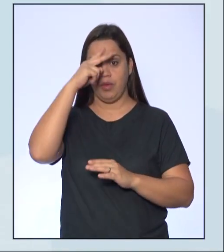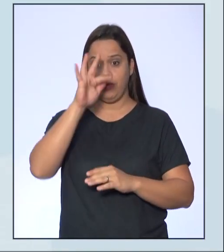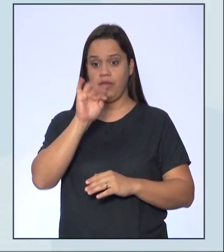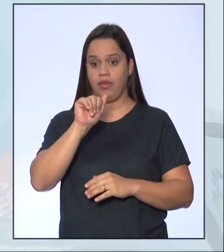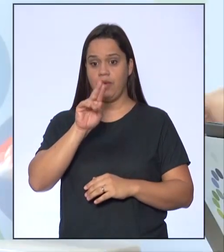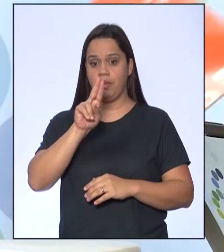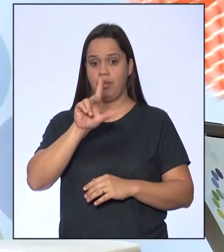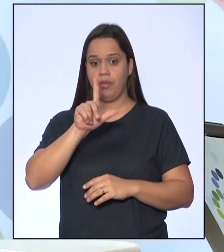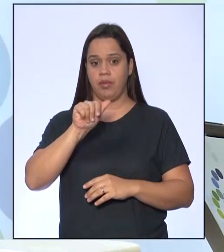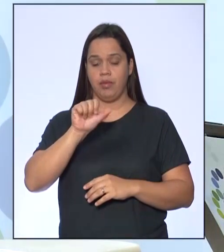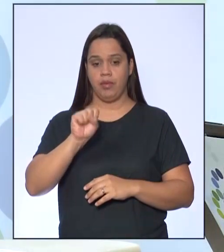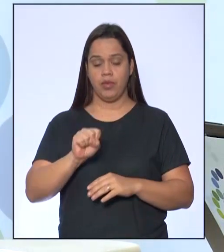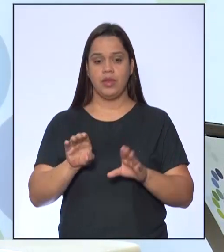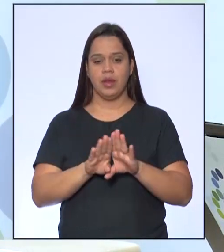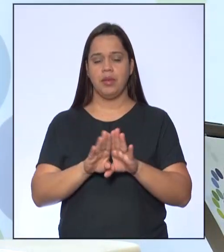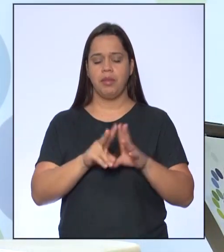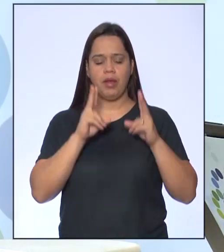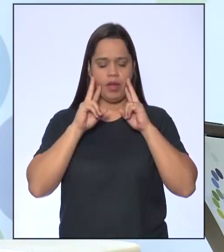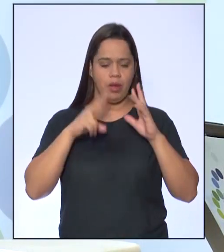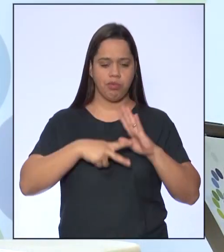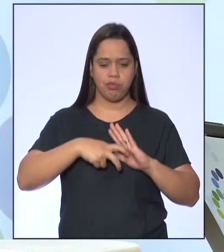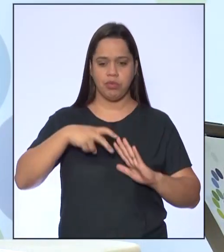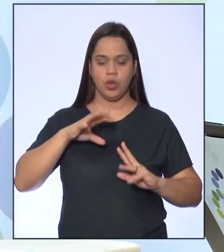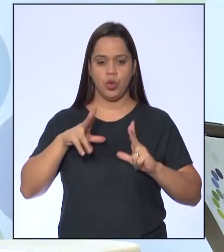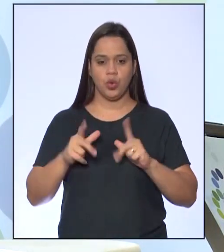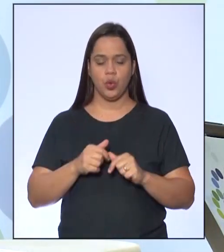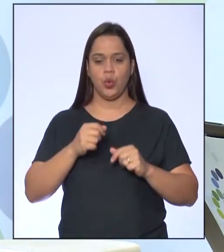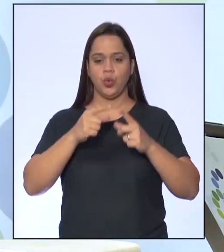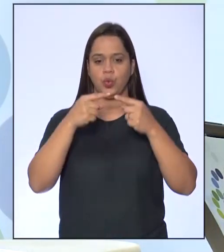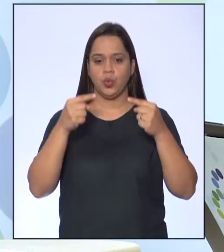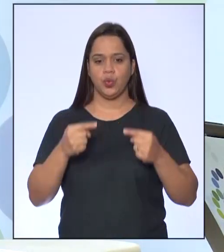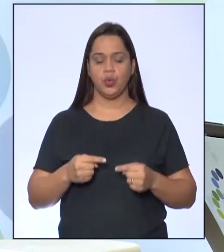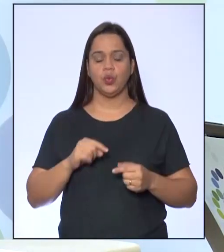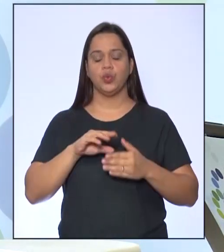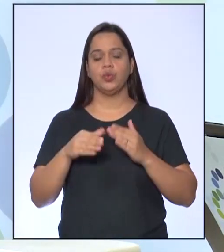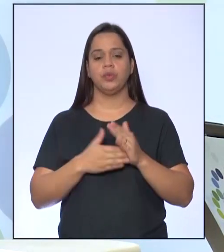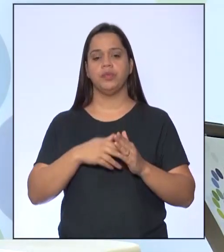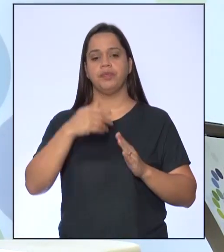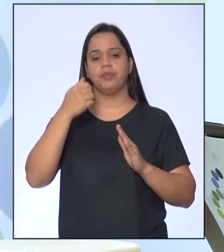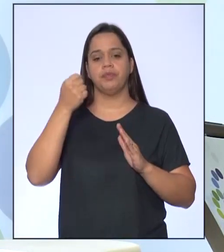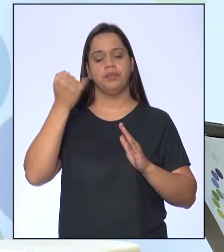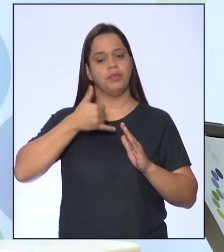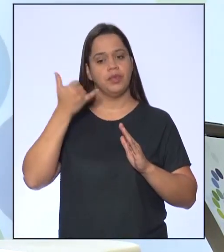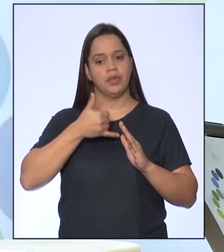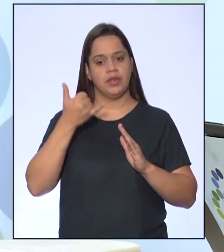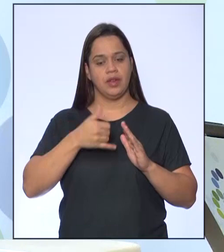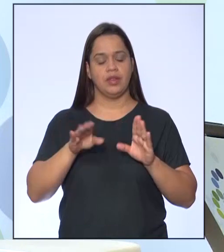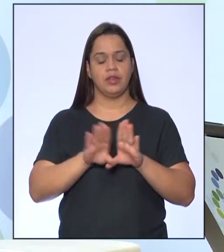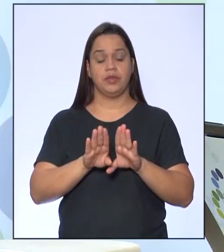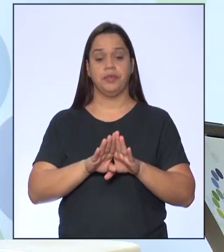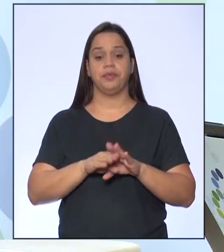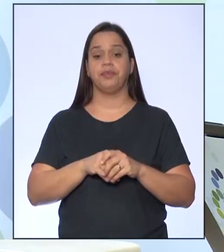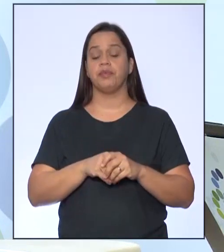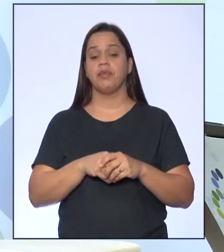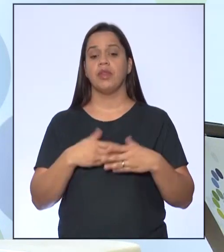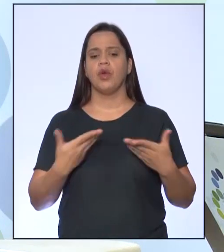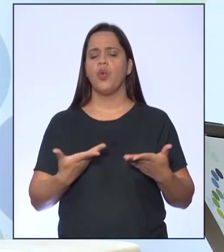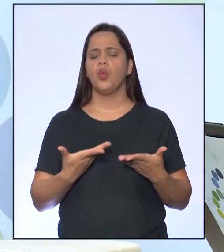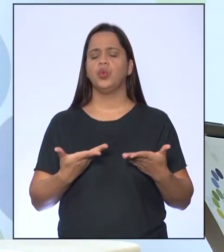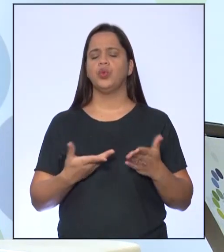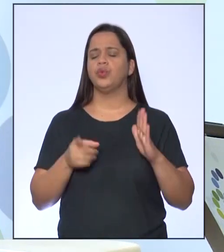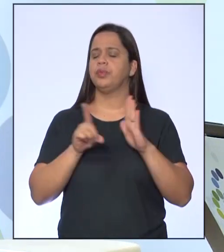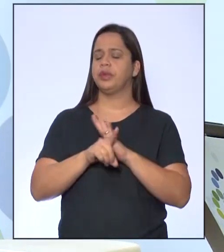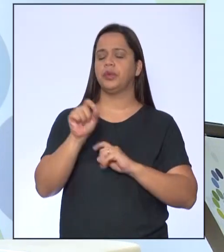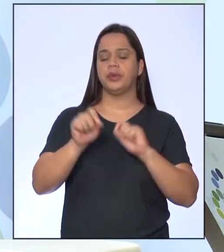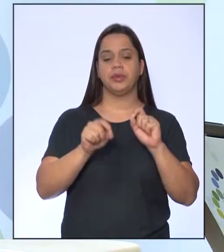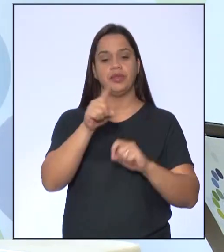os elementos de uma narrativa. Bom, vamos lá, gente. Uma perguntinha e eu quero que